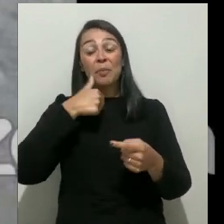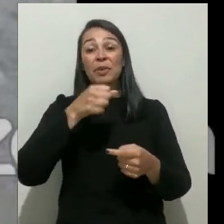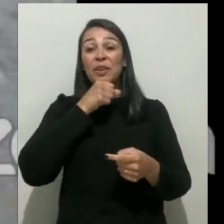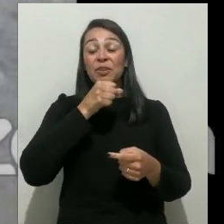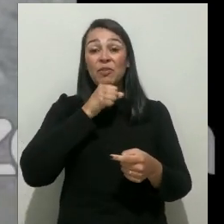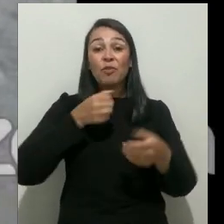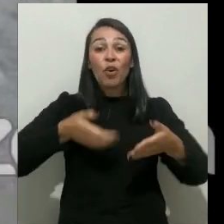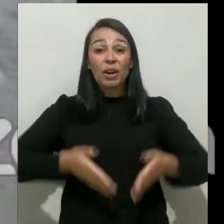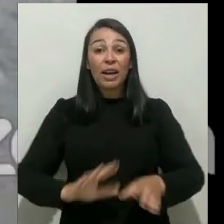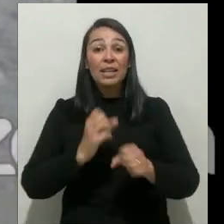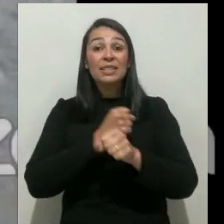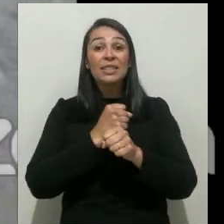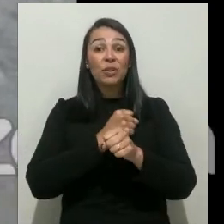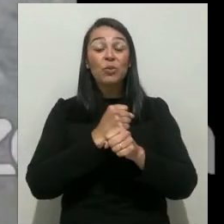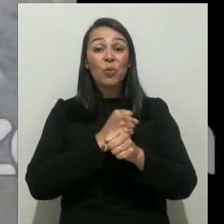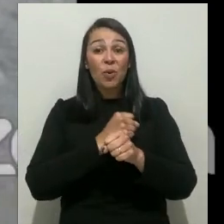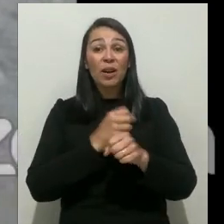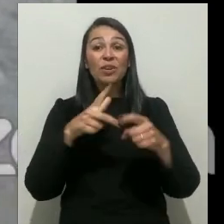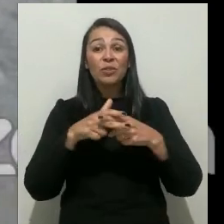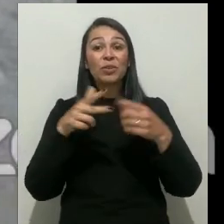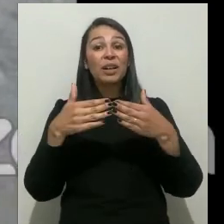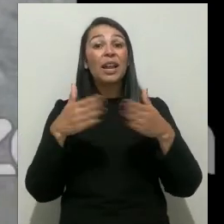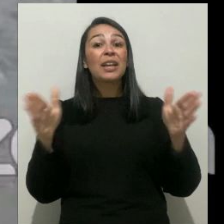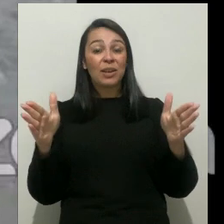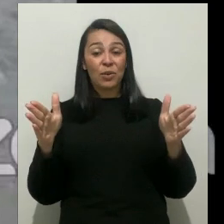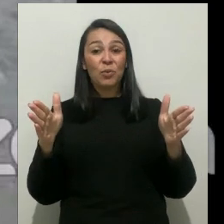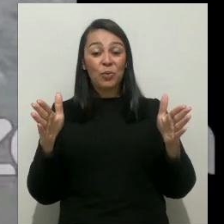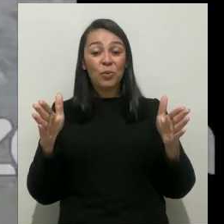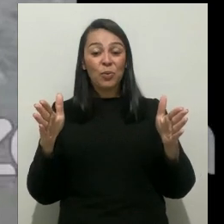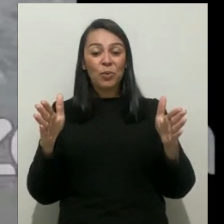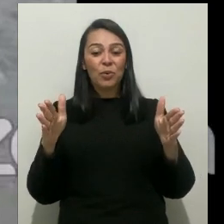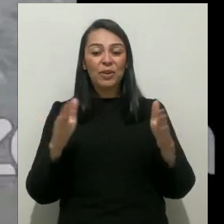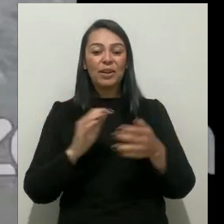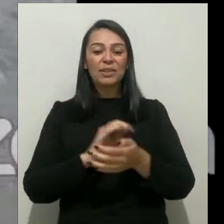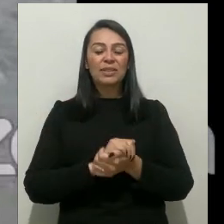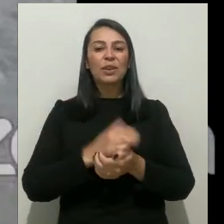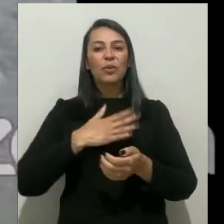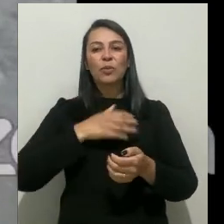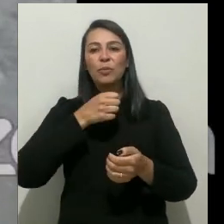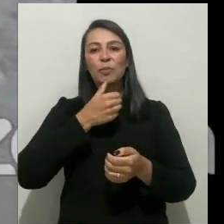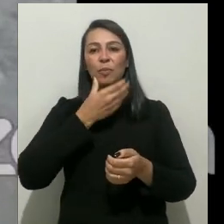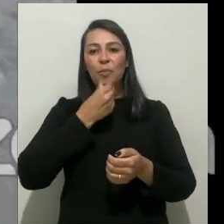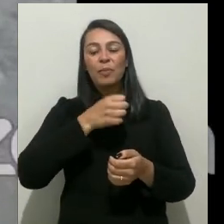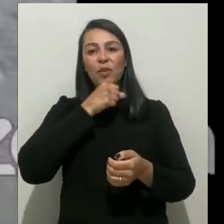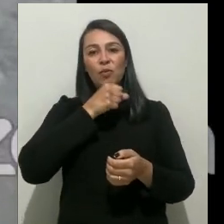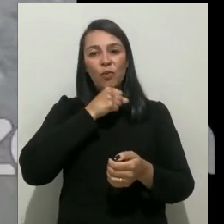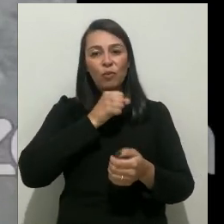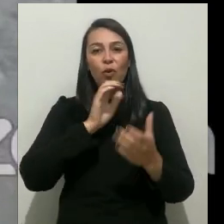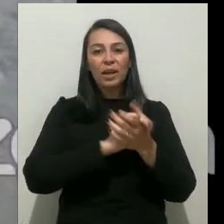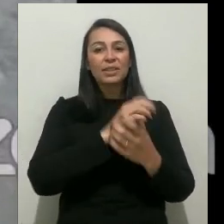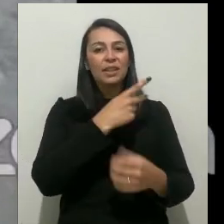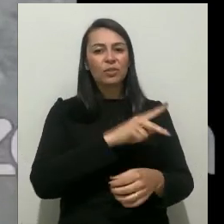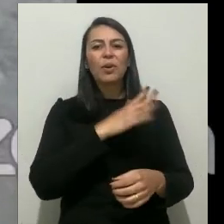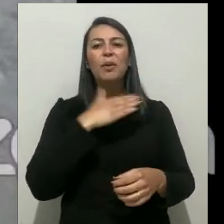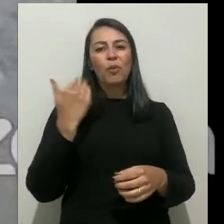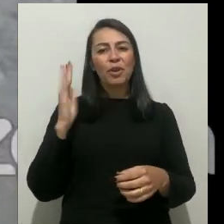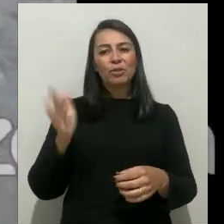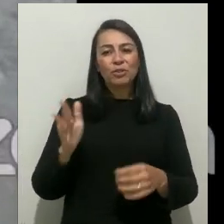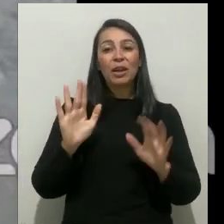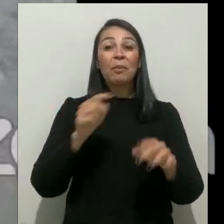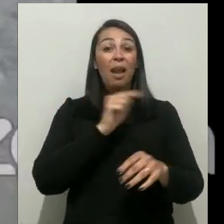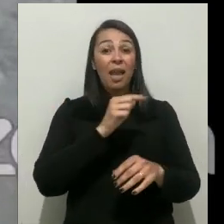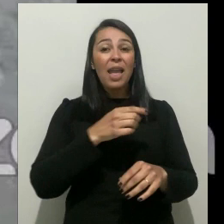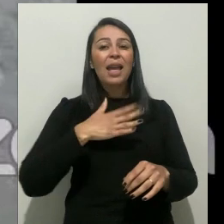ela nasceu no ano que a estátua foi inaugurada. Minha avó é de 31, meu avô, casado com ela, já falecido, é de 31, mas é minha